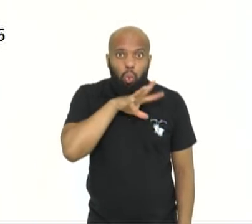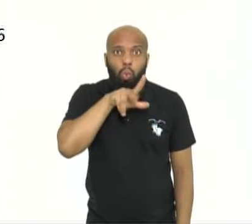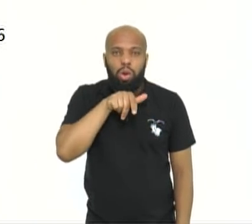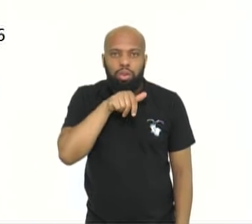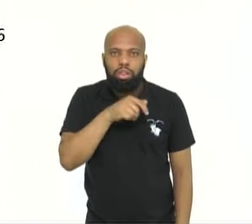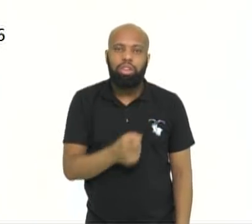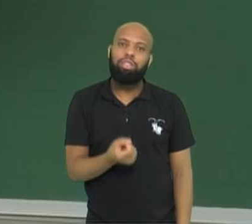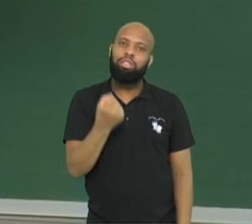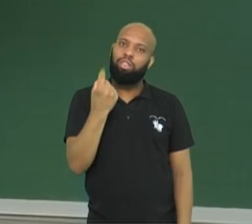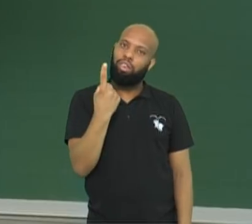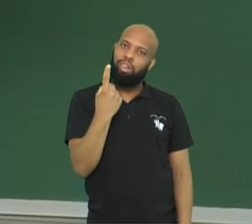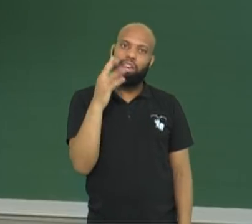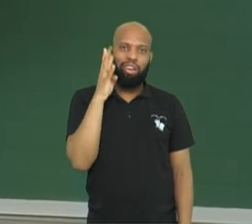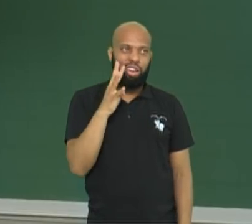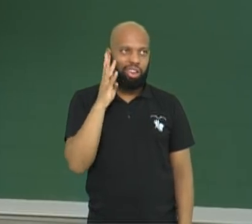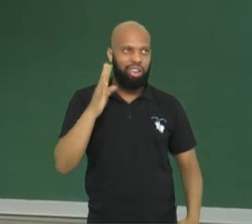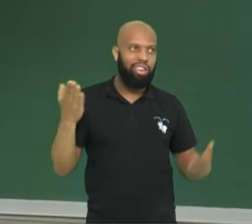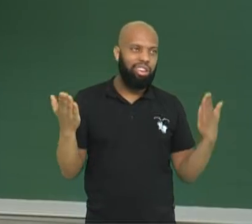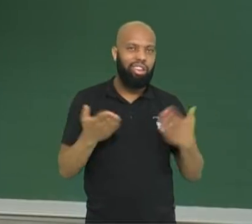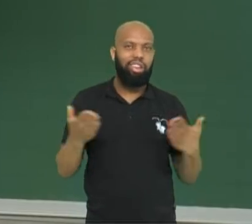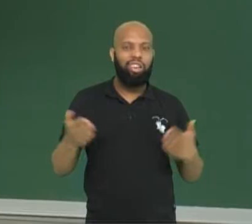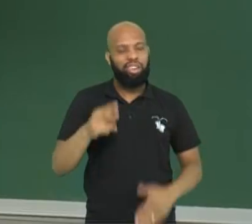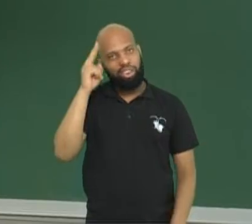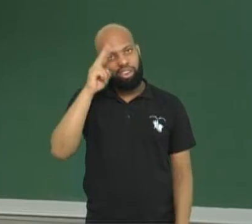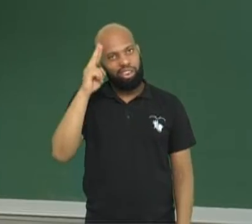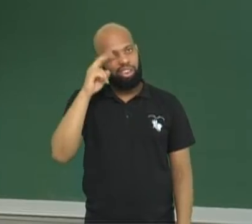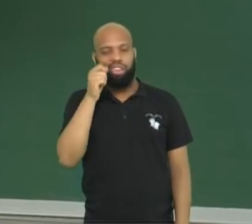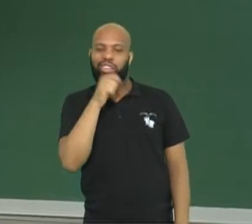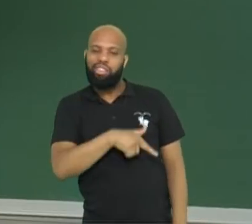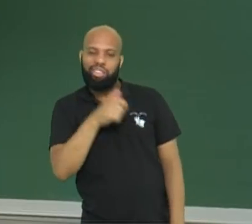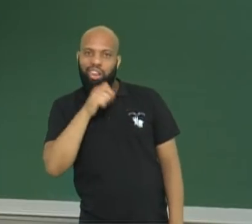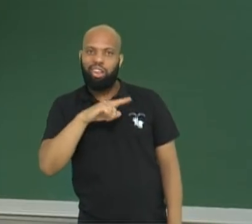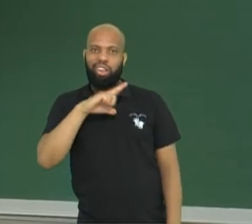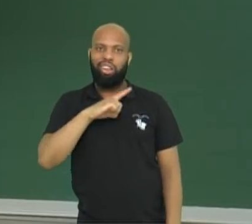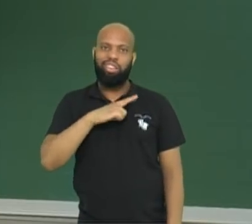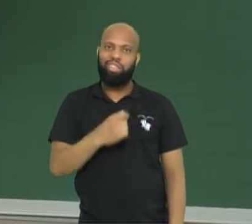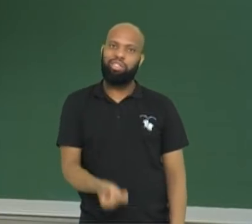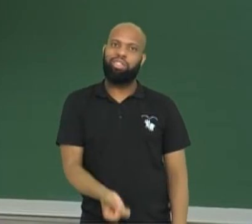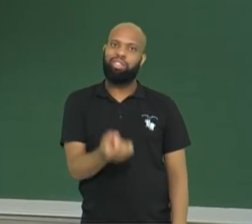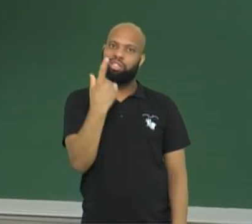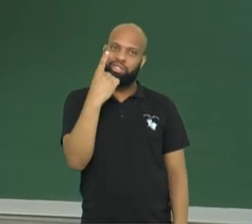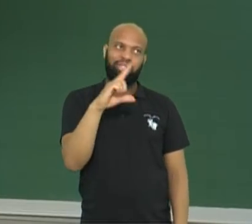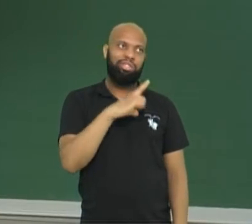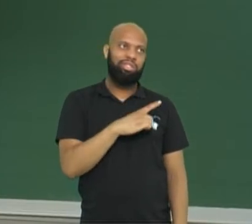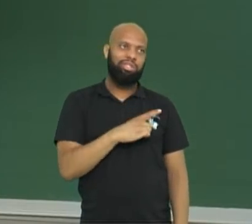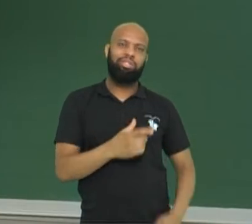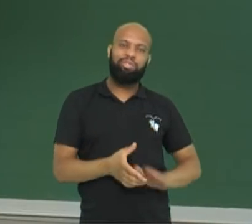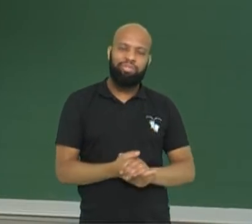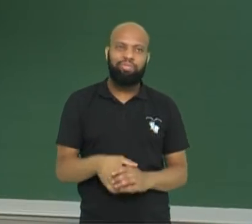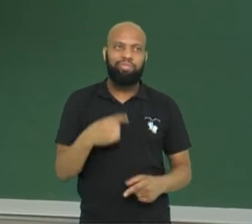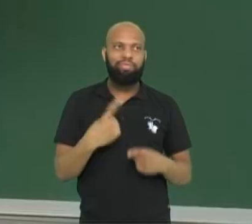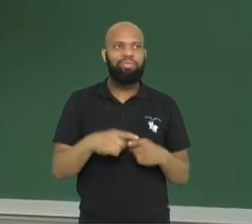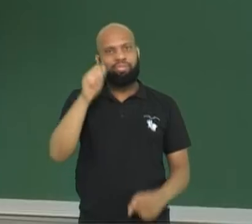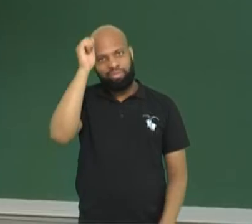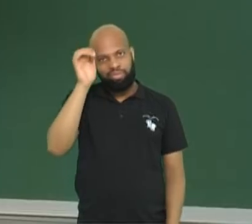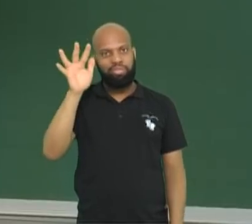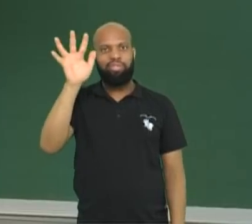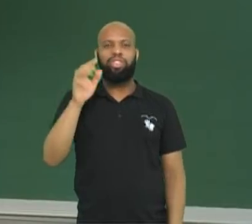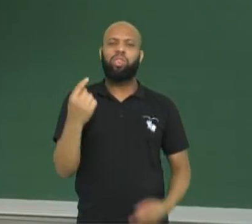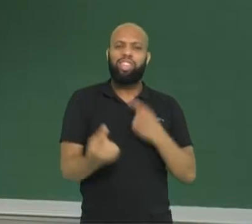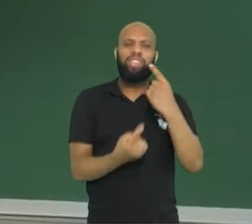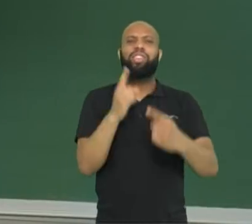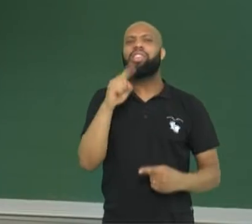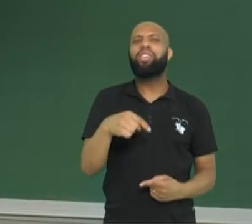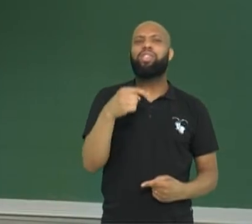que legal, né, essa história, que engraçada, né? Que surpreendente até, né? Imagina, que animal era